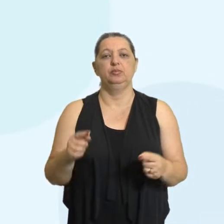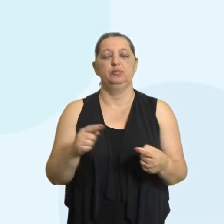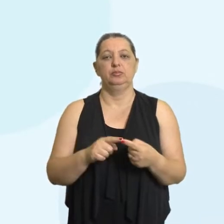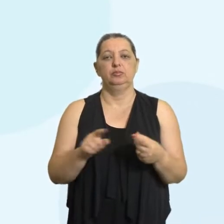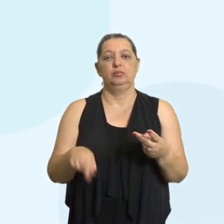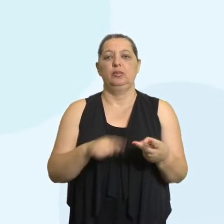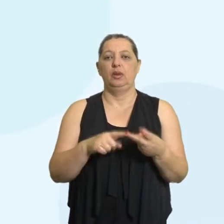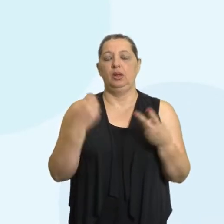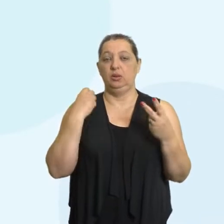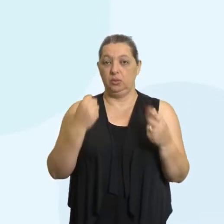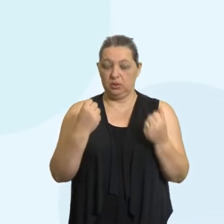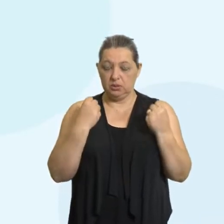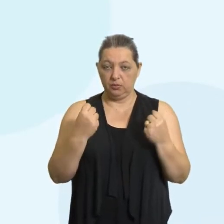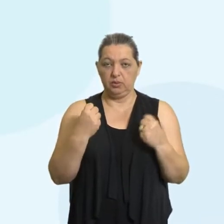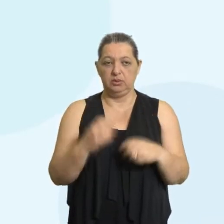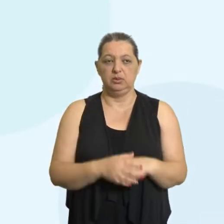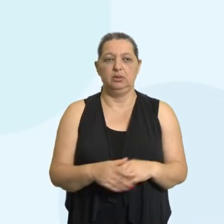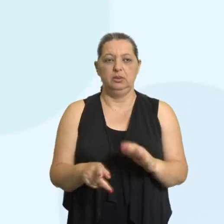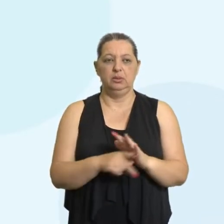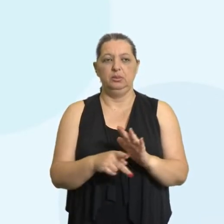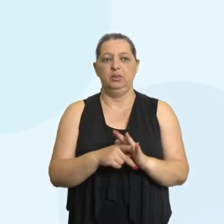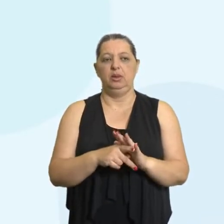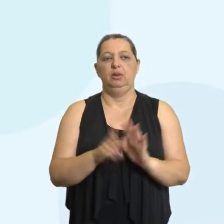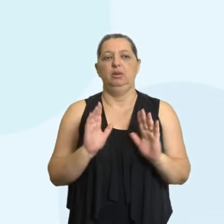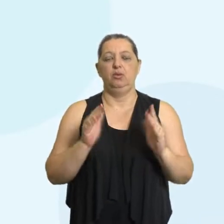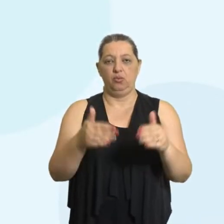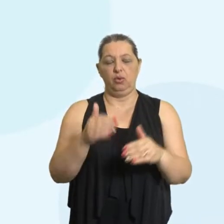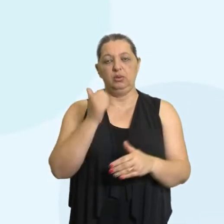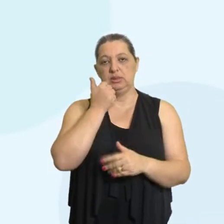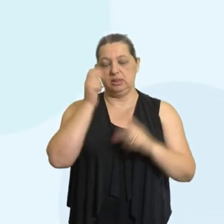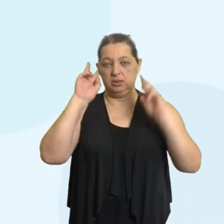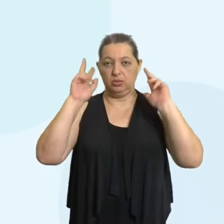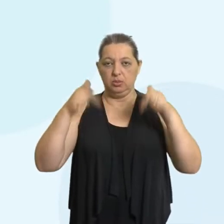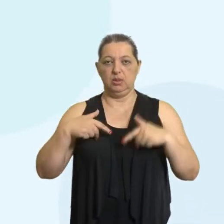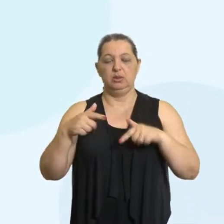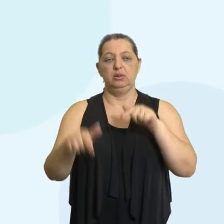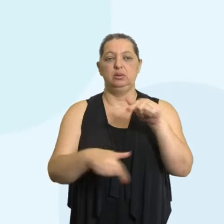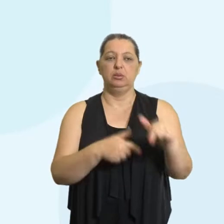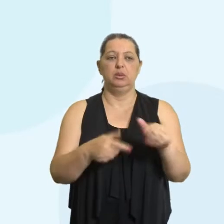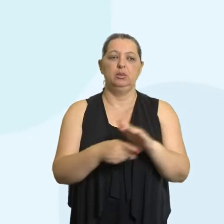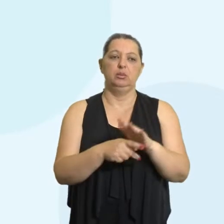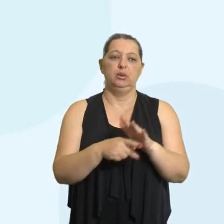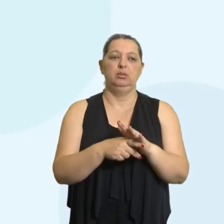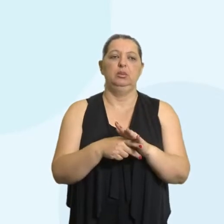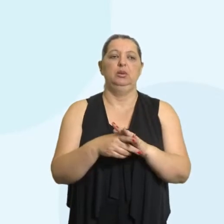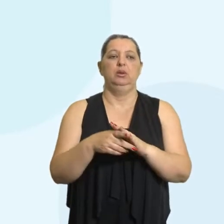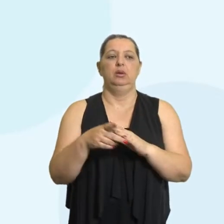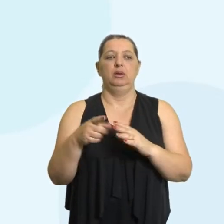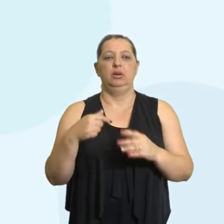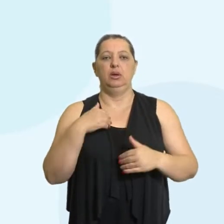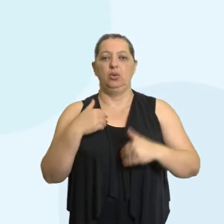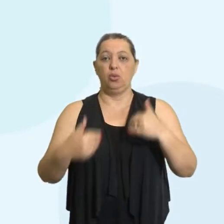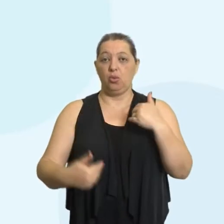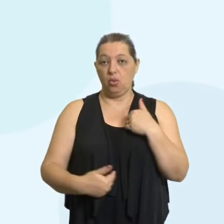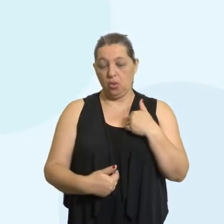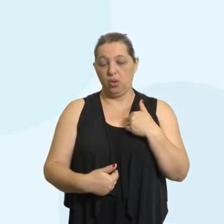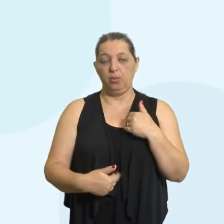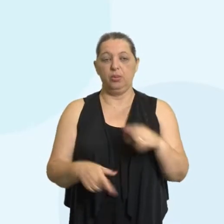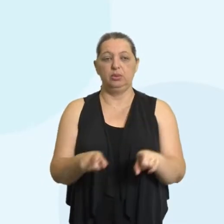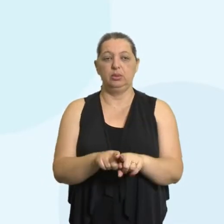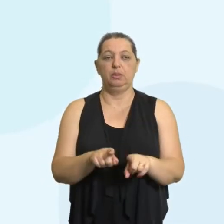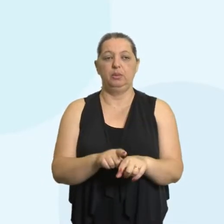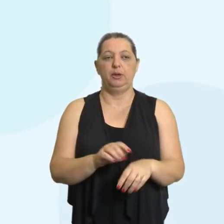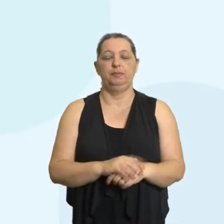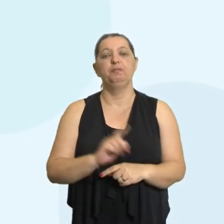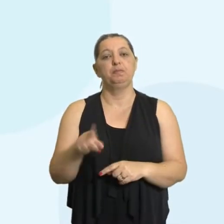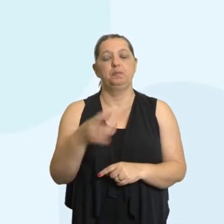educação física especificamente as ciências humanas né trabalhar um pouquinho aí práticas corporais o corpo em evidência aí a